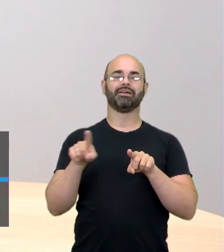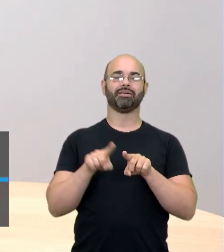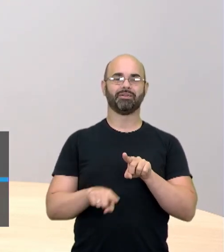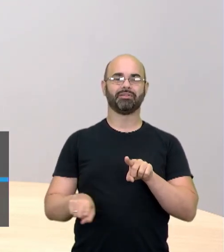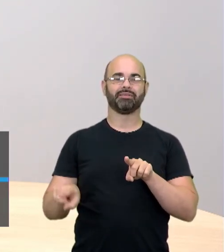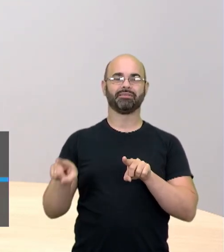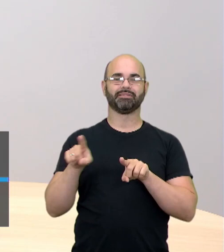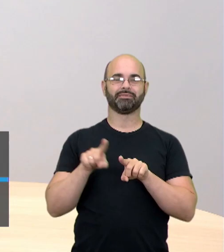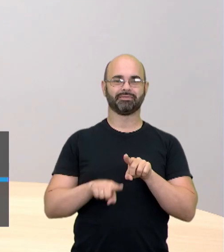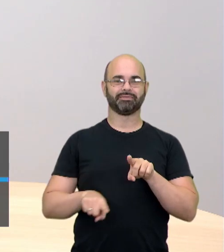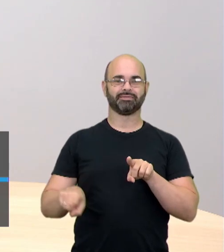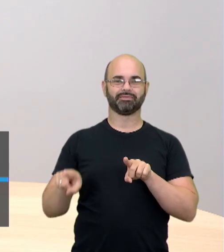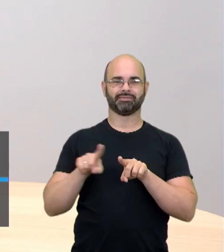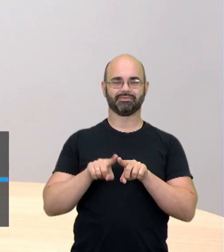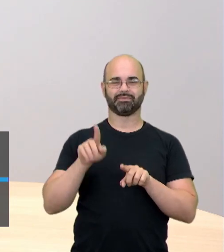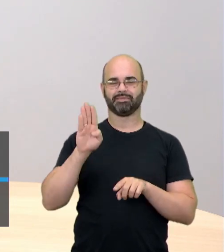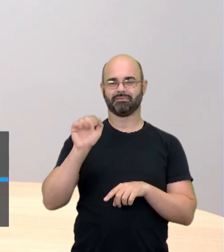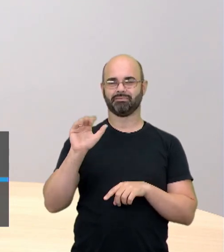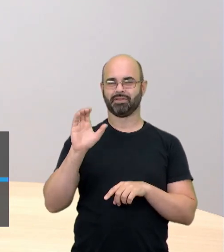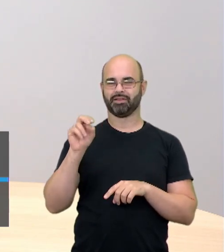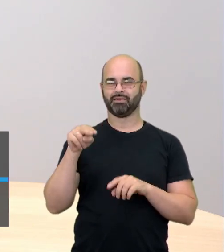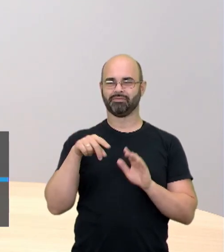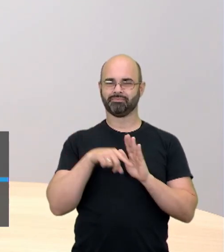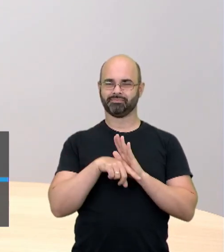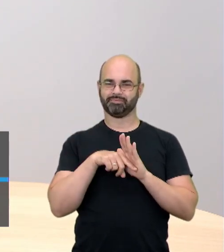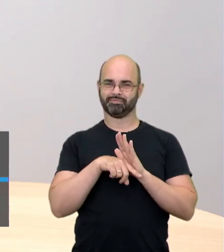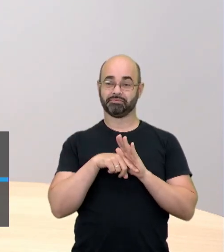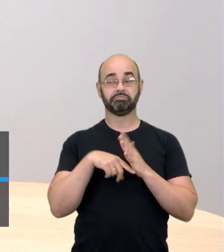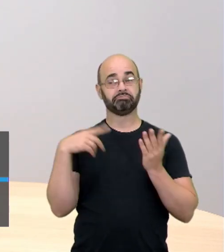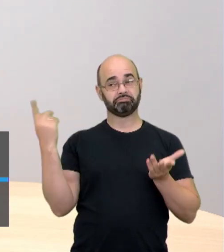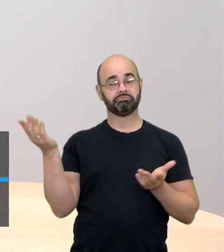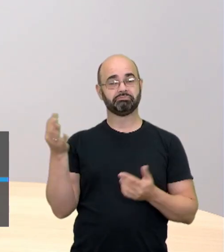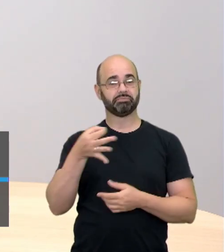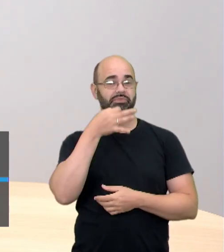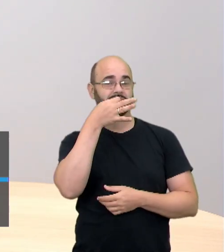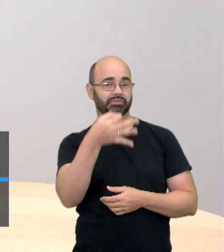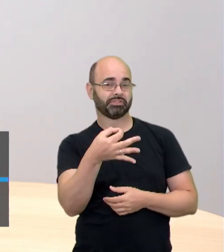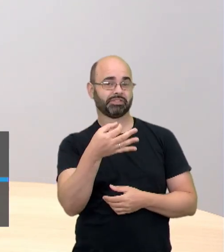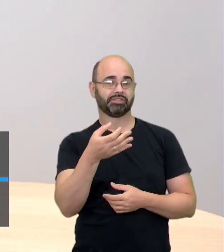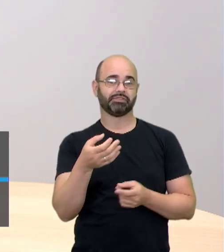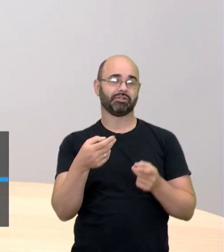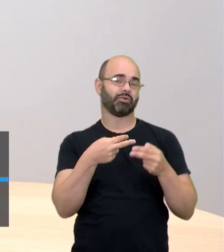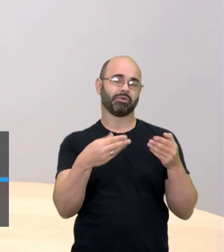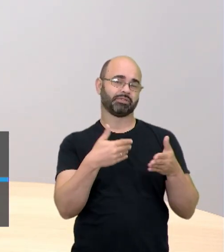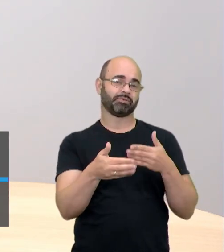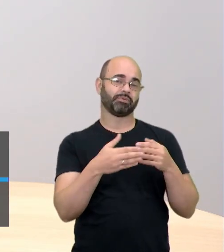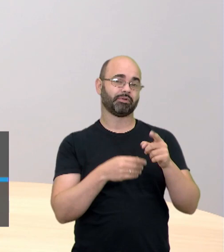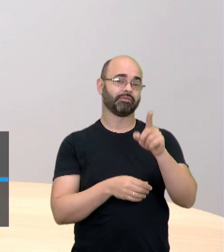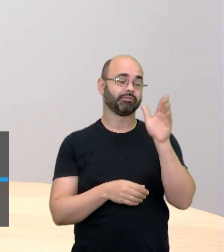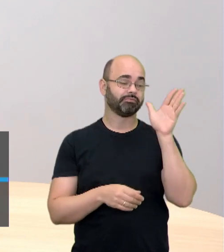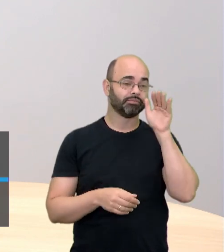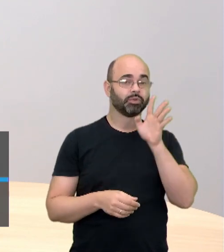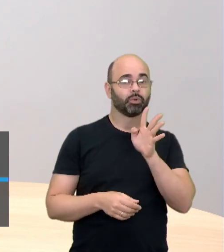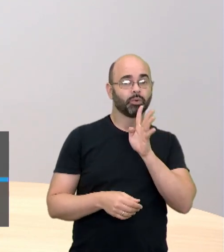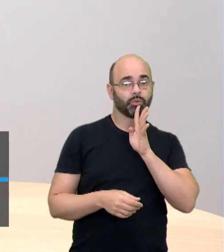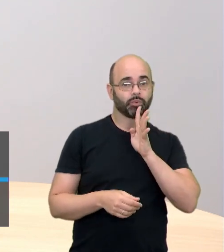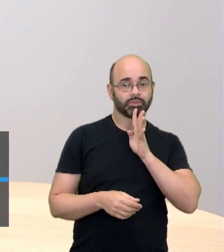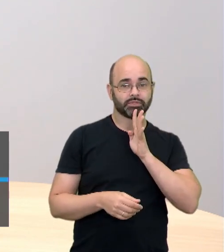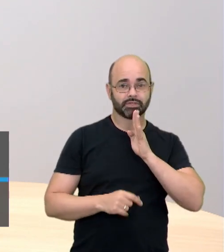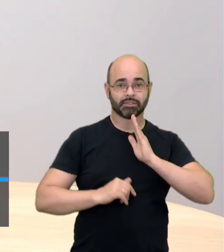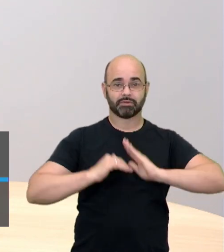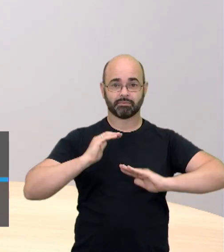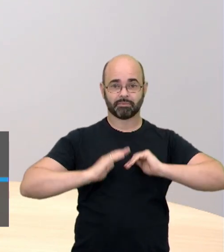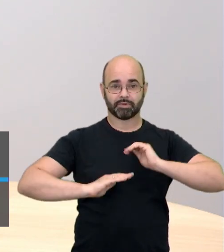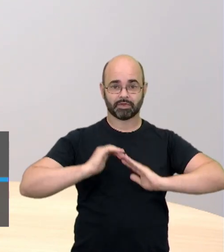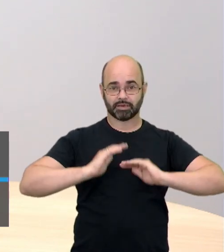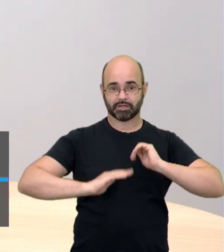Bacon é a sugestão que ele dá para que a gente ponha em prática quando